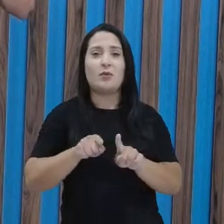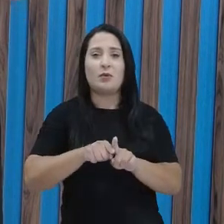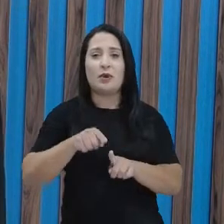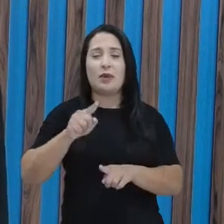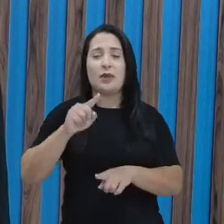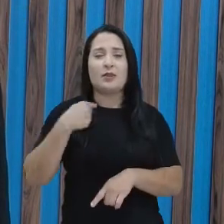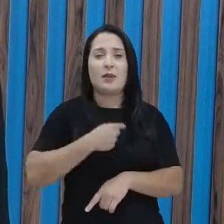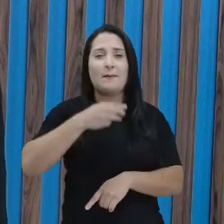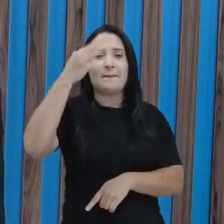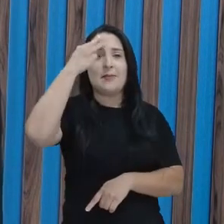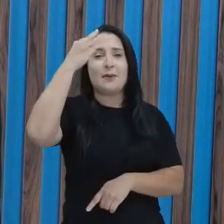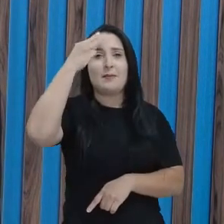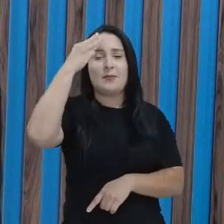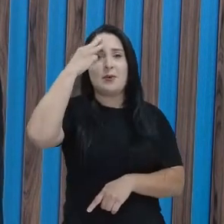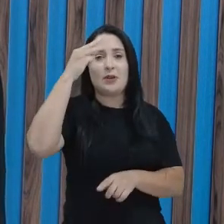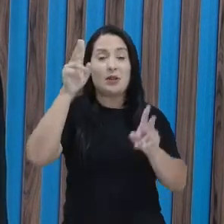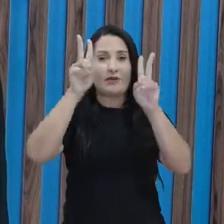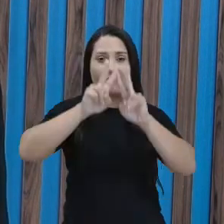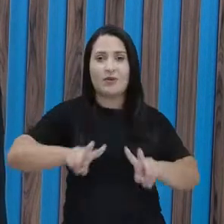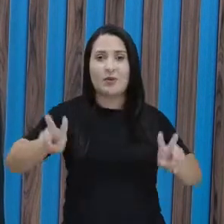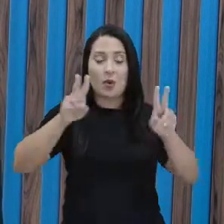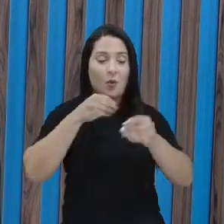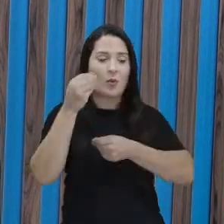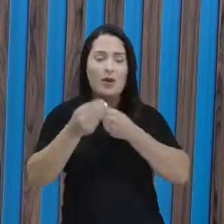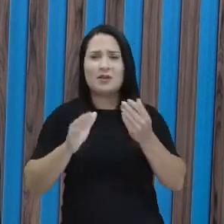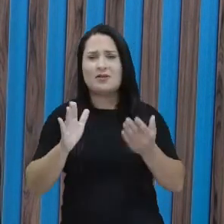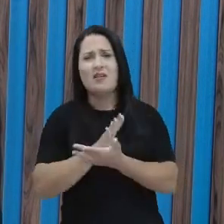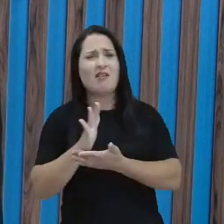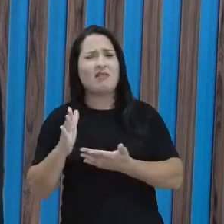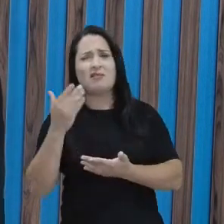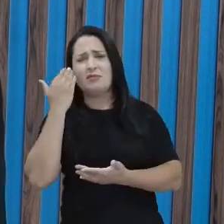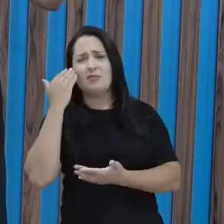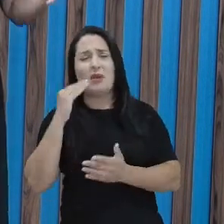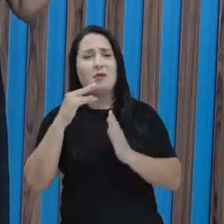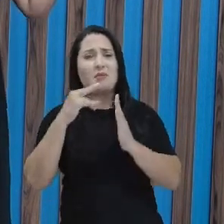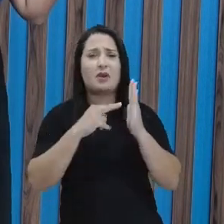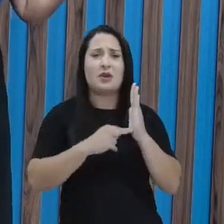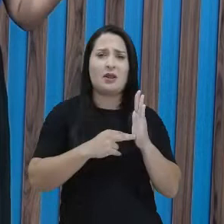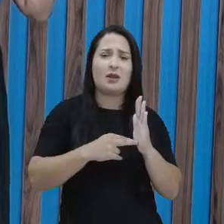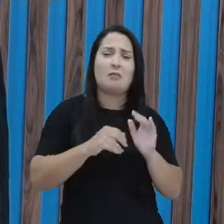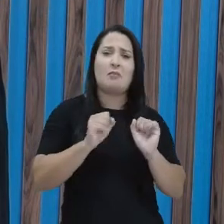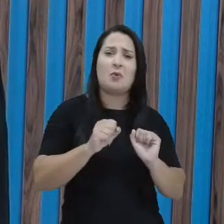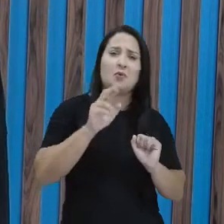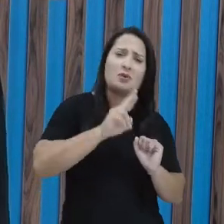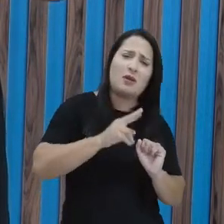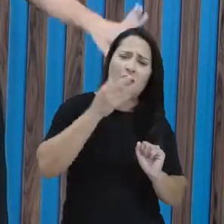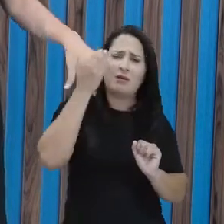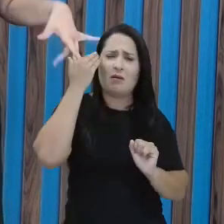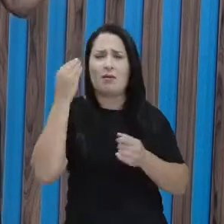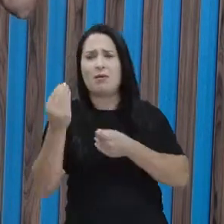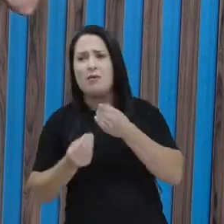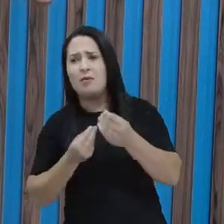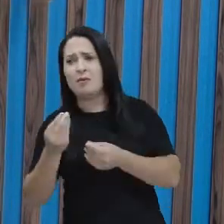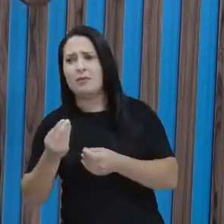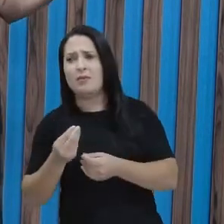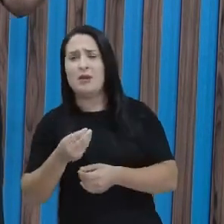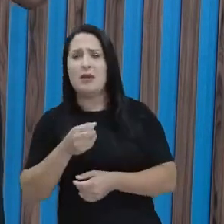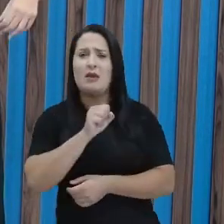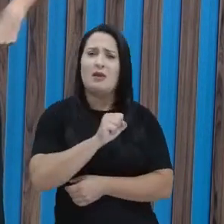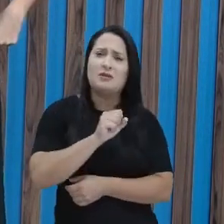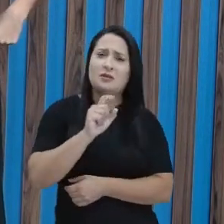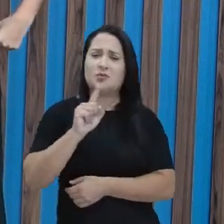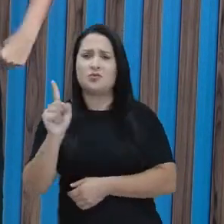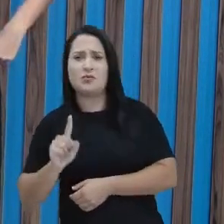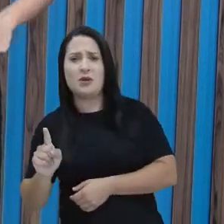funciona. Então, às vezes, a gente nem sabe a regra de por que pode usar vírgula, por que não pode, ou por que escreve com S e não com